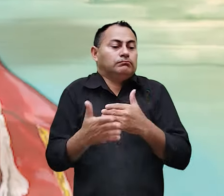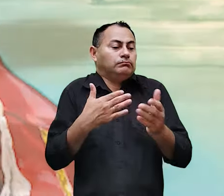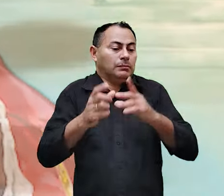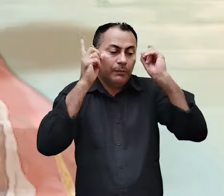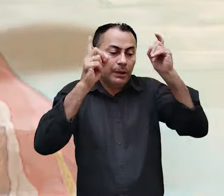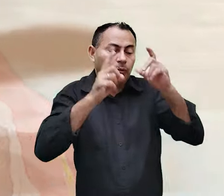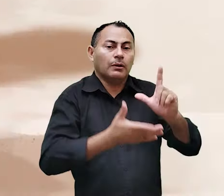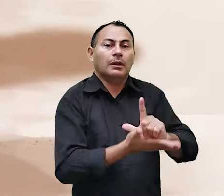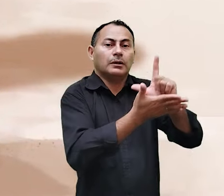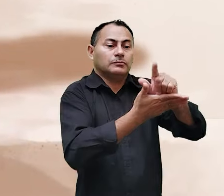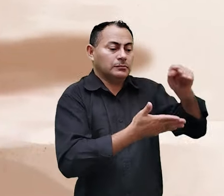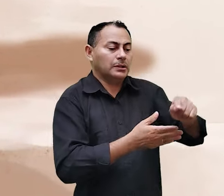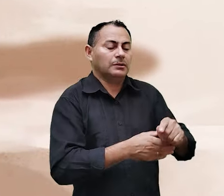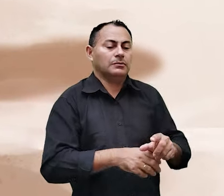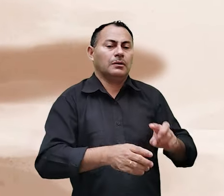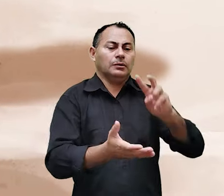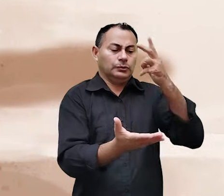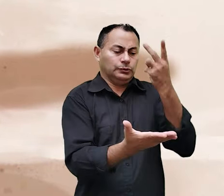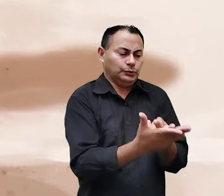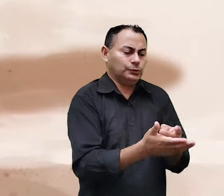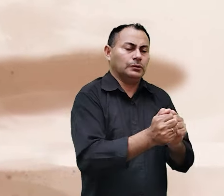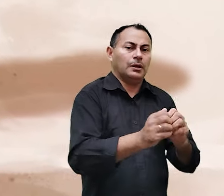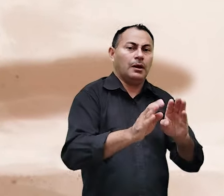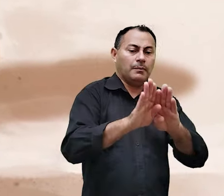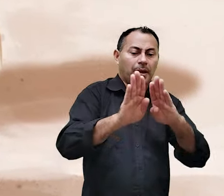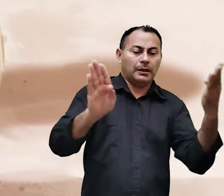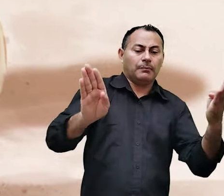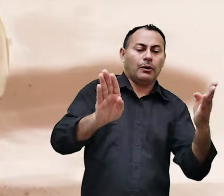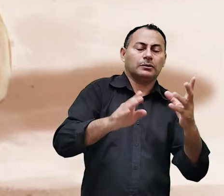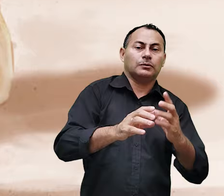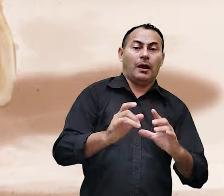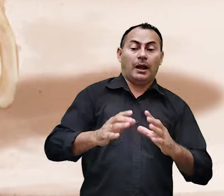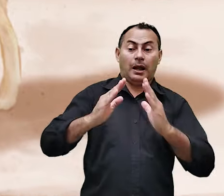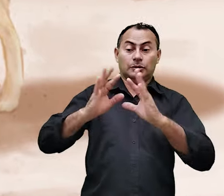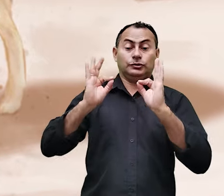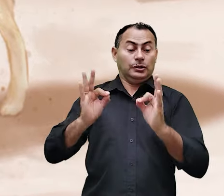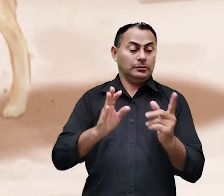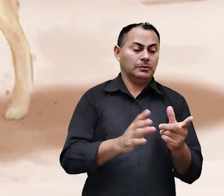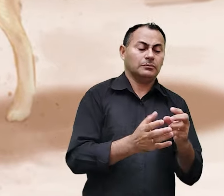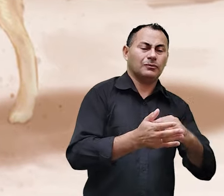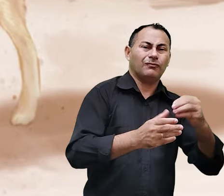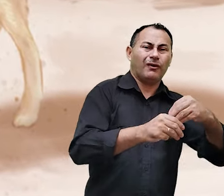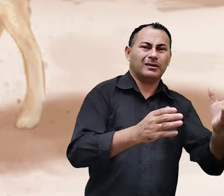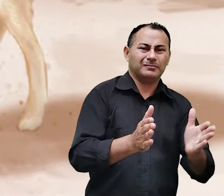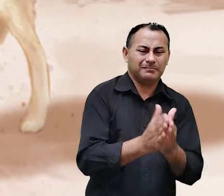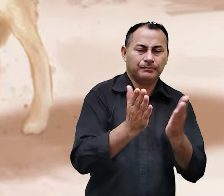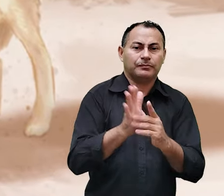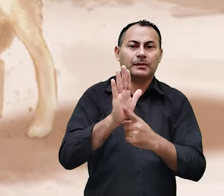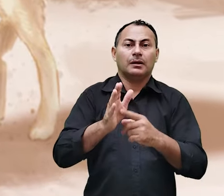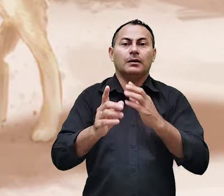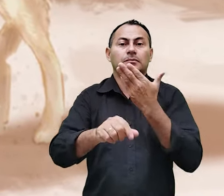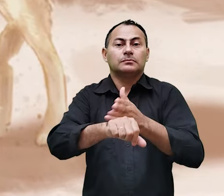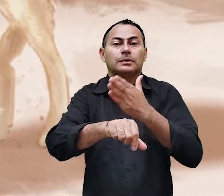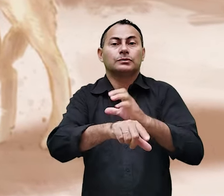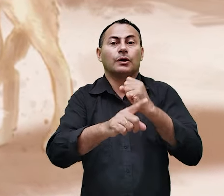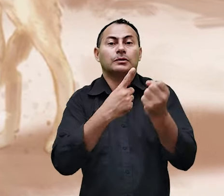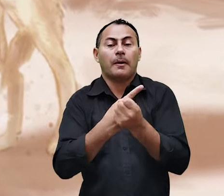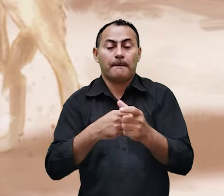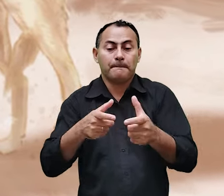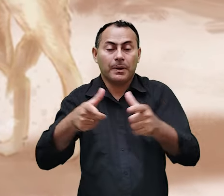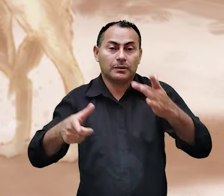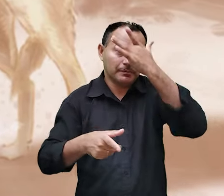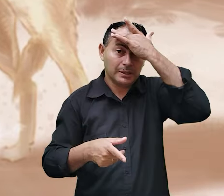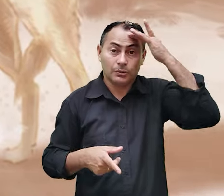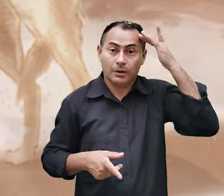Ele não teve a menor preocupação com Lázaro, que ficava estirado junto ao portão da sua mansão. Essa parábola traz uma aplicação